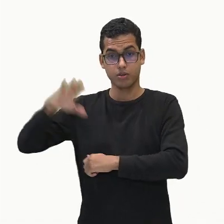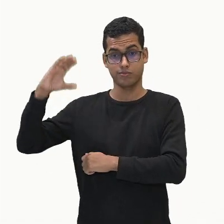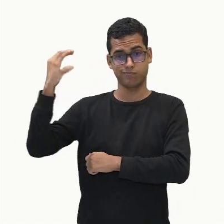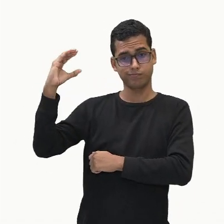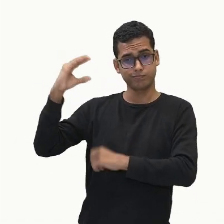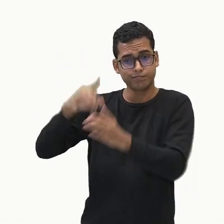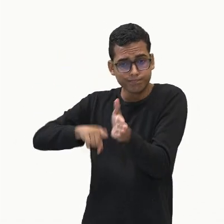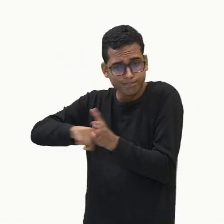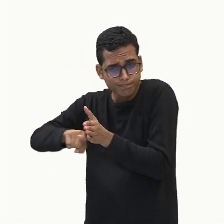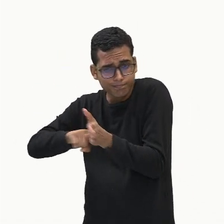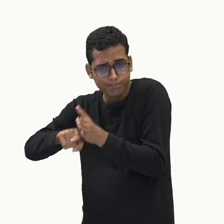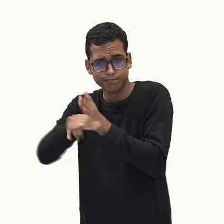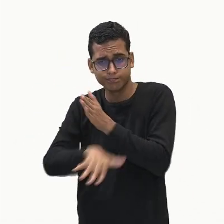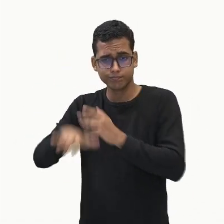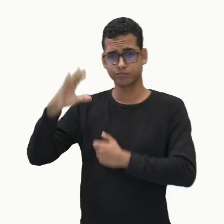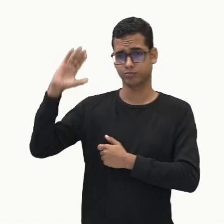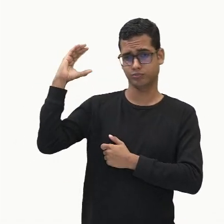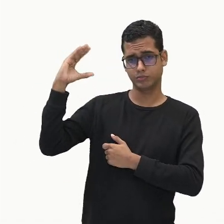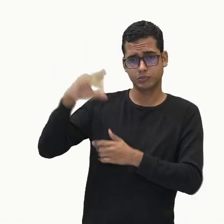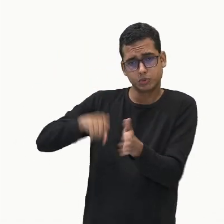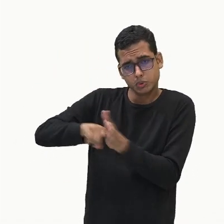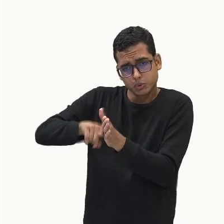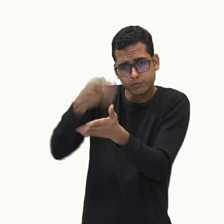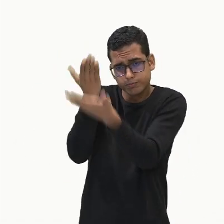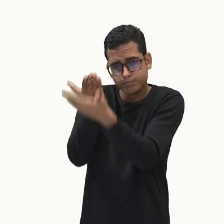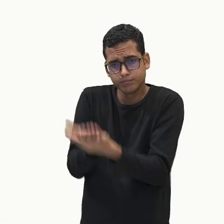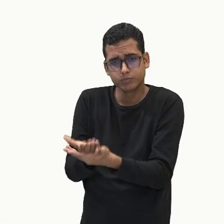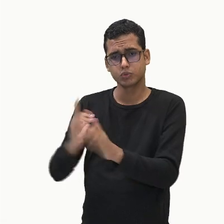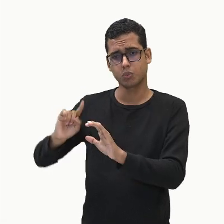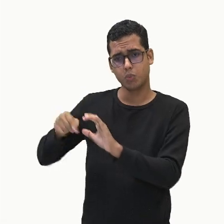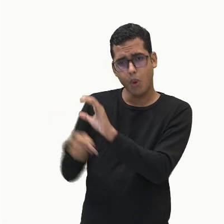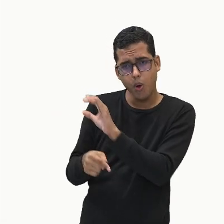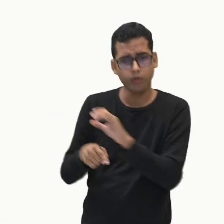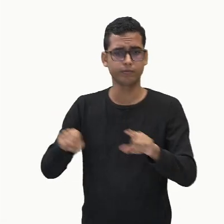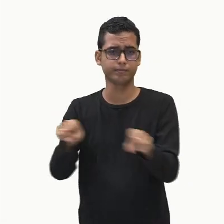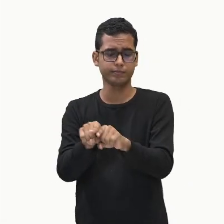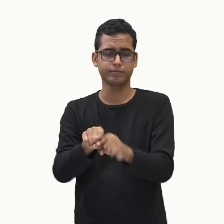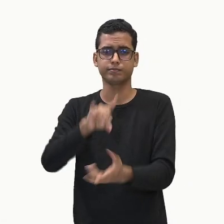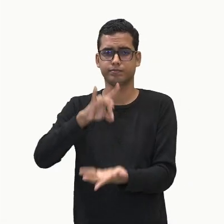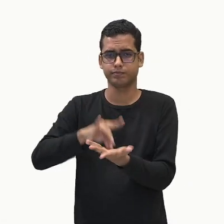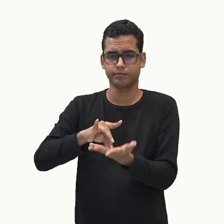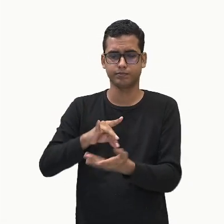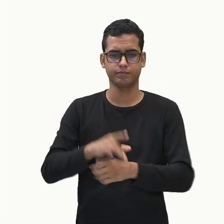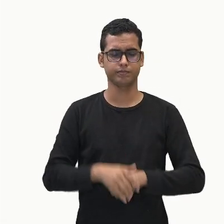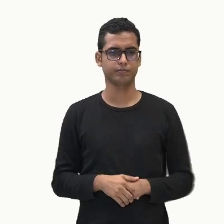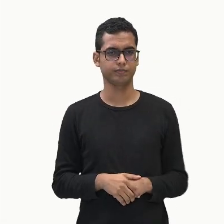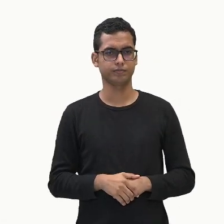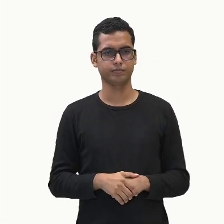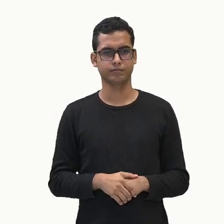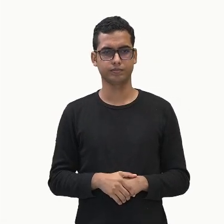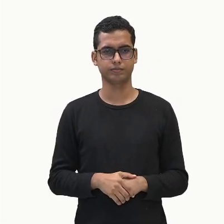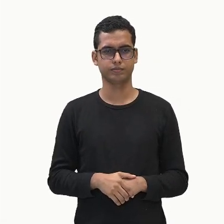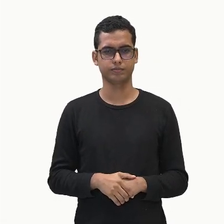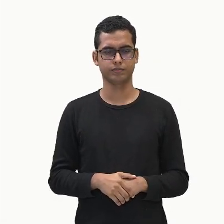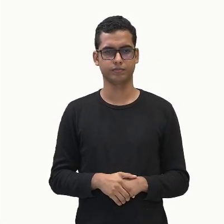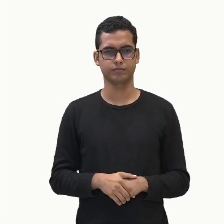avança a educação através da ciência e da pesquisa. Um pesquisador, né? Temos